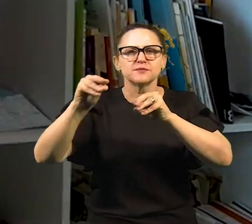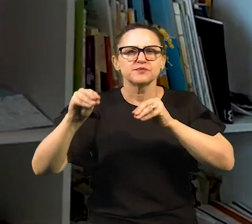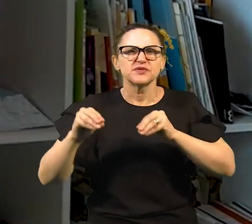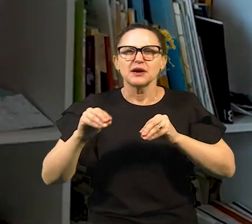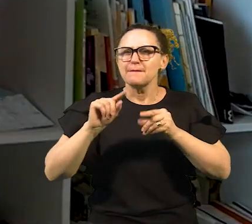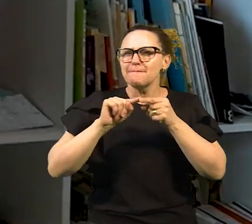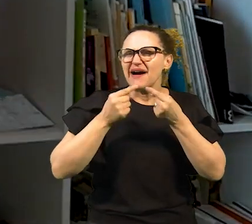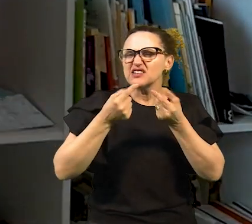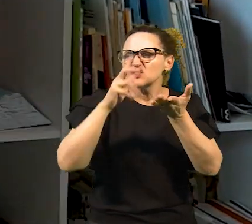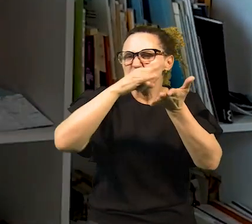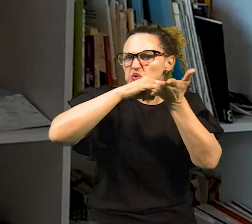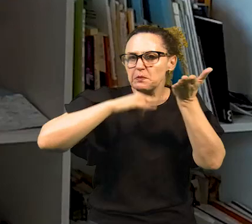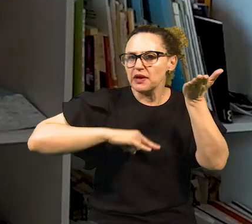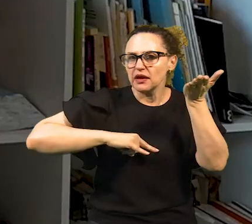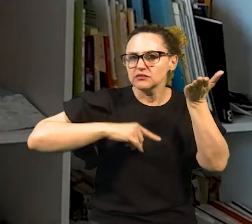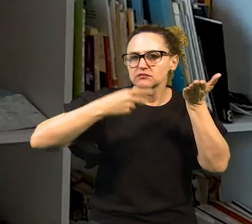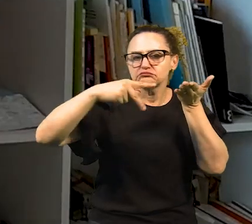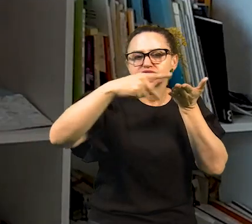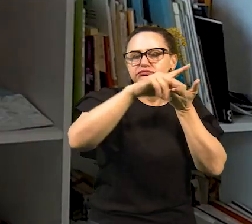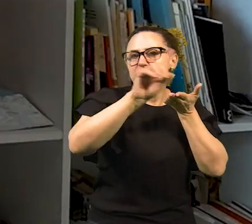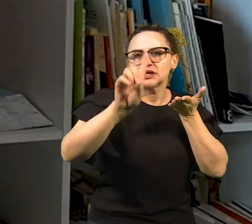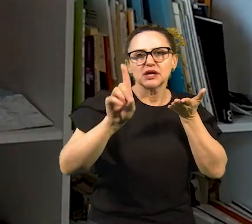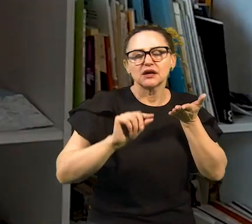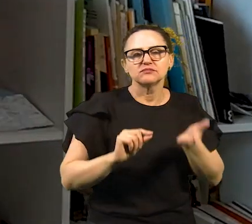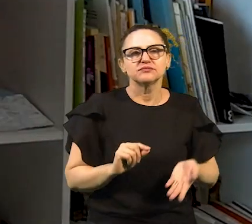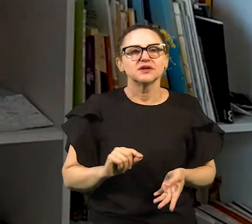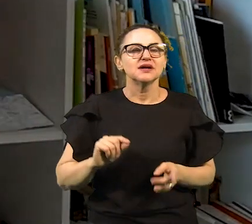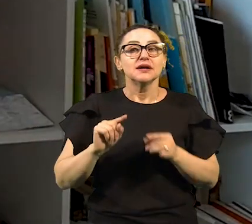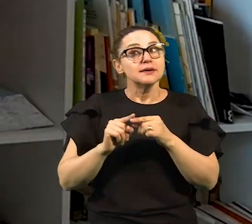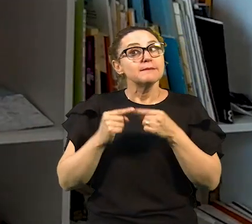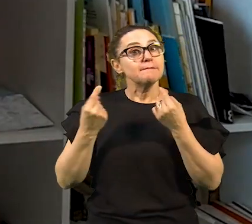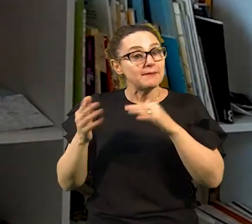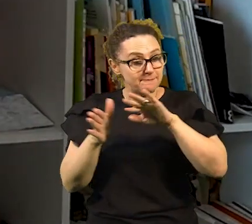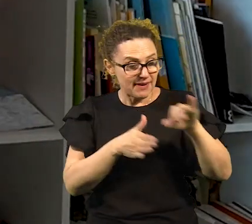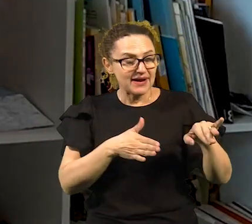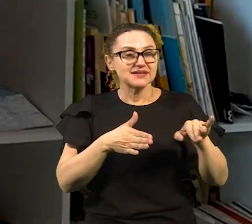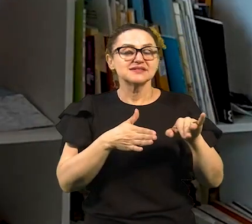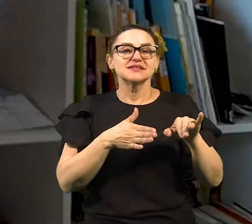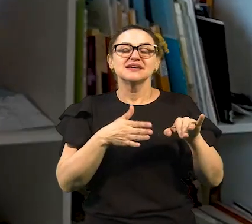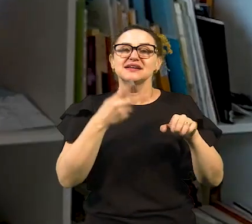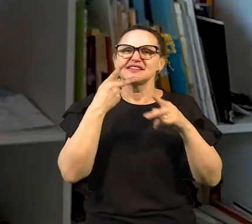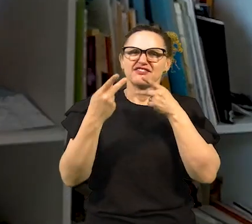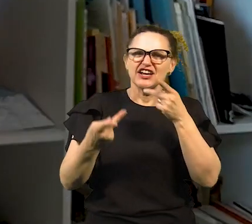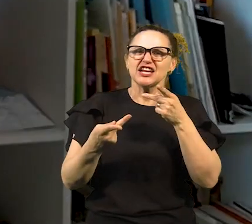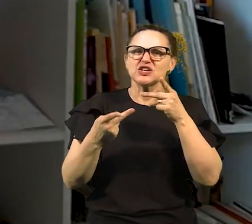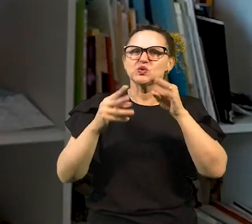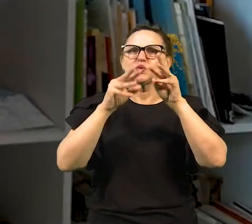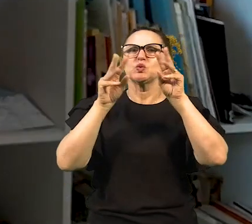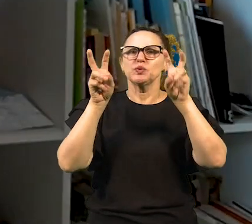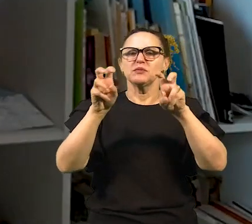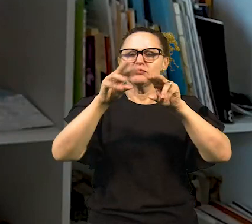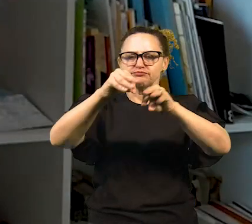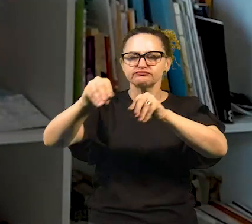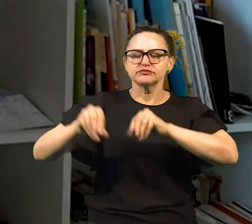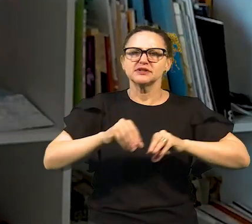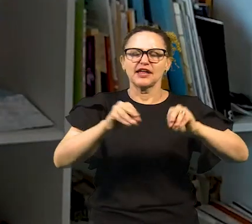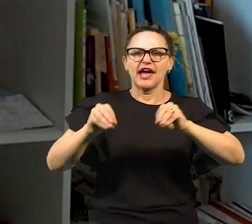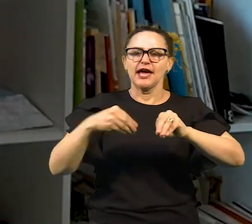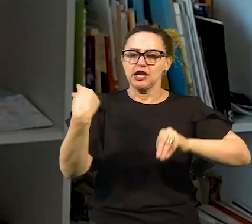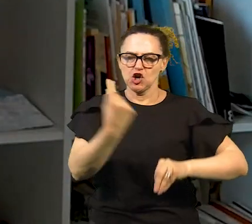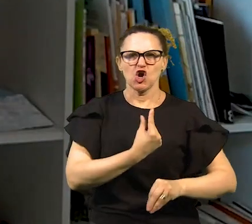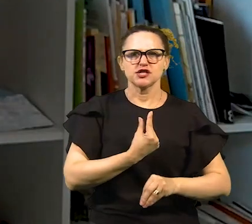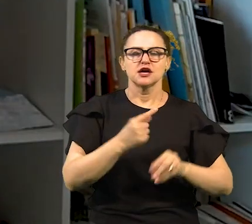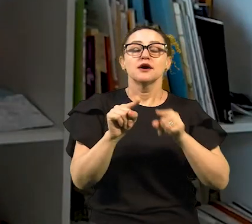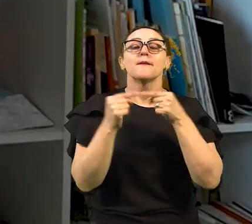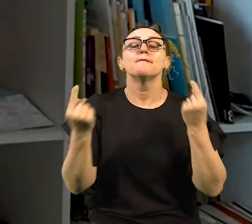terra para ninguém. Então ele está trazendo uma questão que é uma questão interessante ainda hoje, que é a questão da terra, né? A terra é nossa, mas